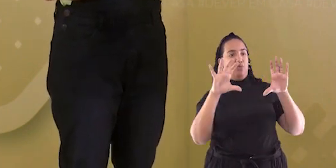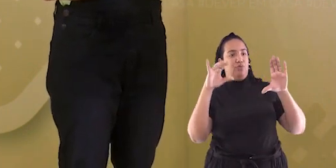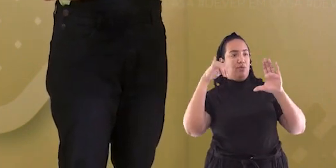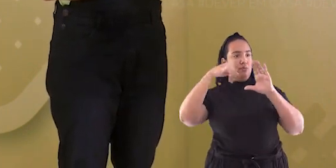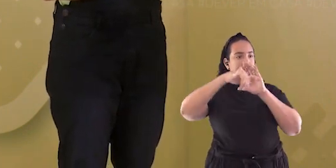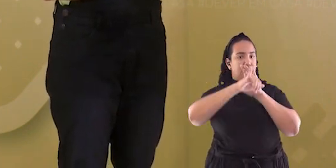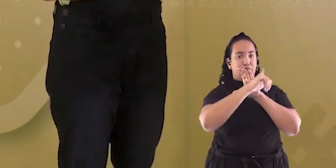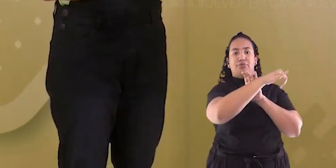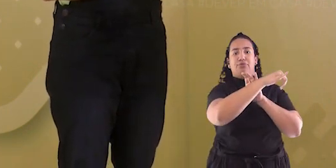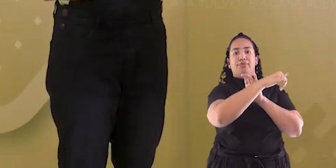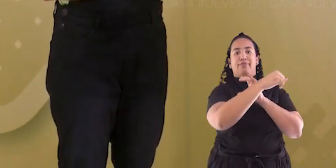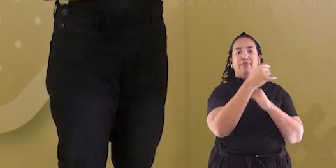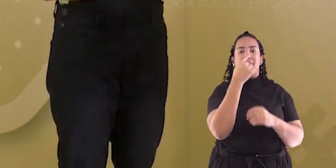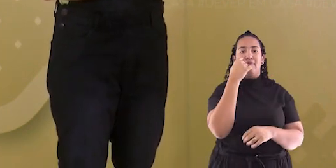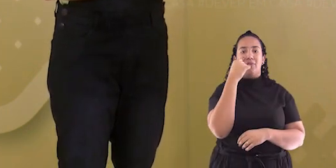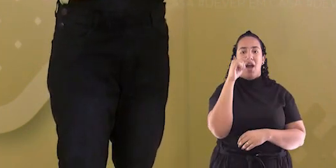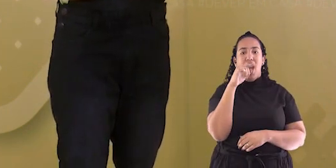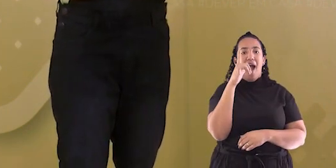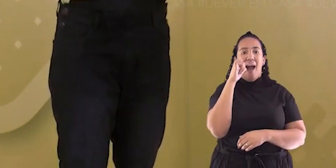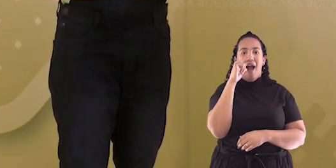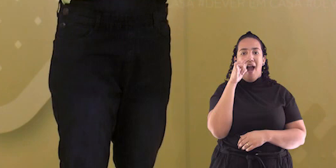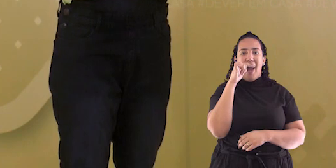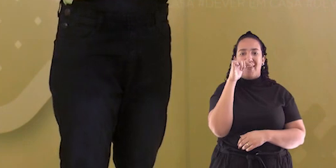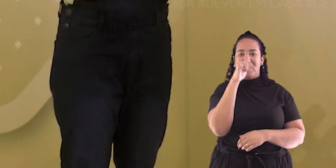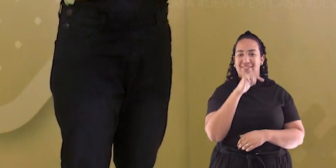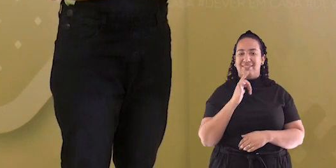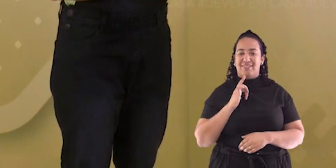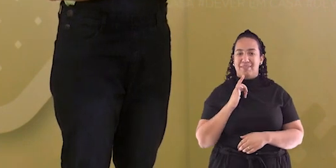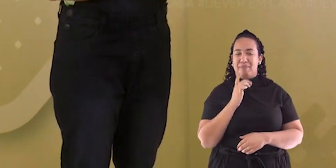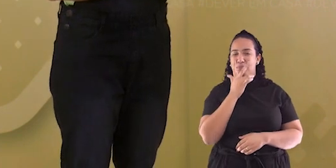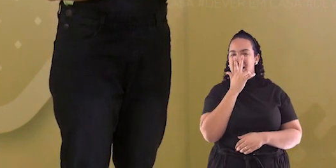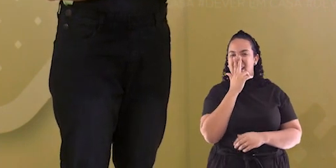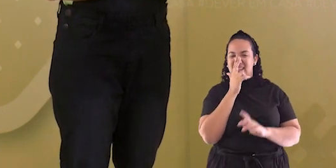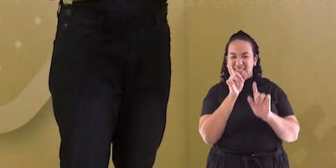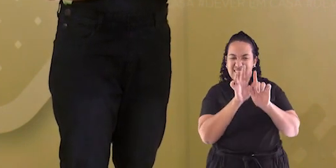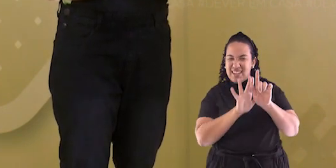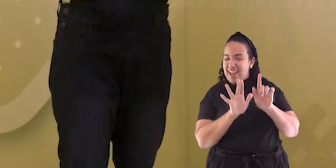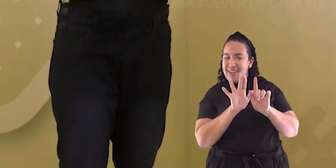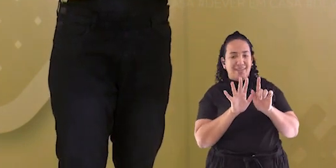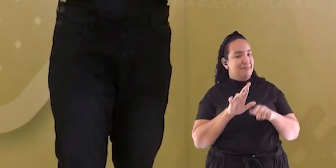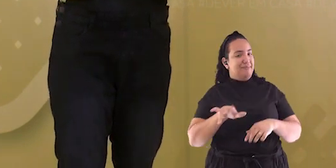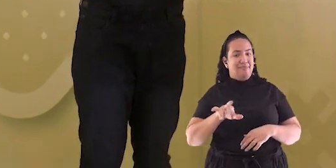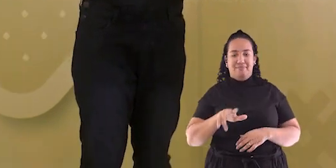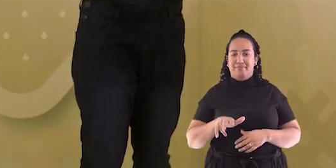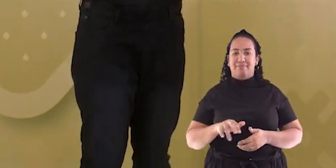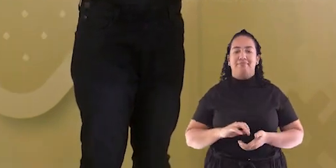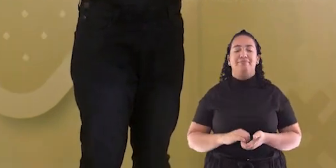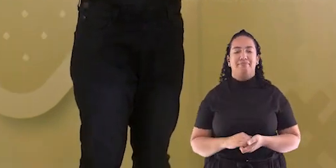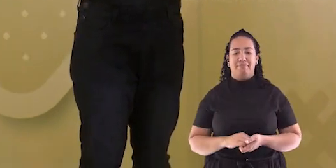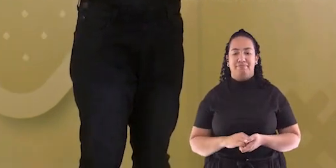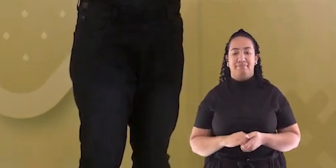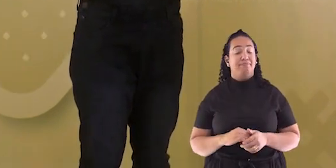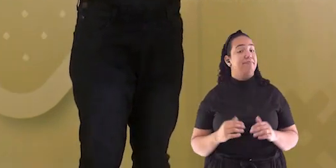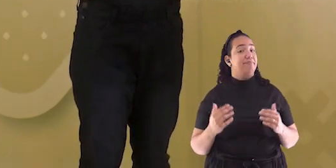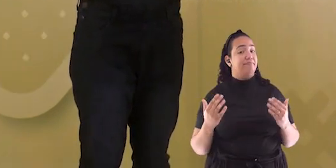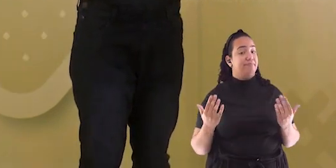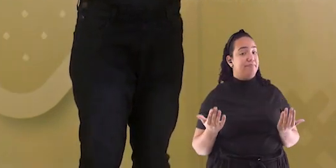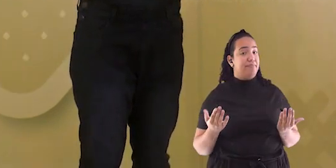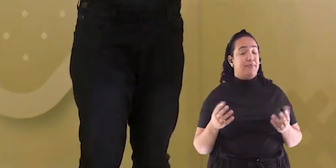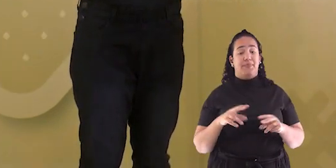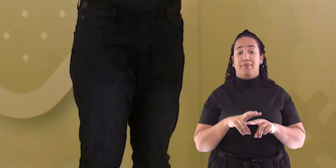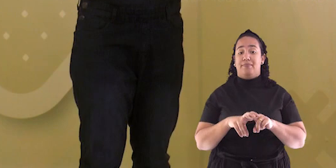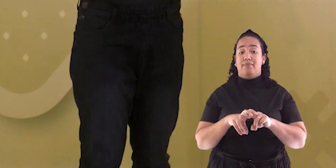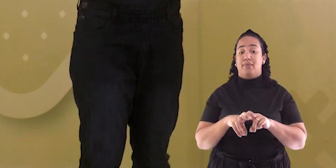verdade, a água que estava flutuando ali, né? A gente tem a impressão de que é gás, mas não é. E é por isso que